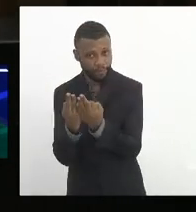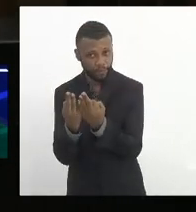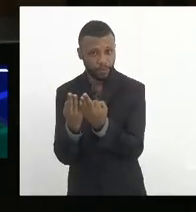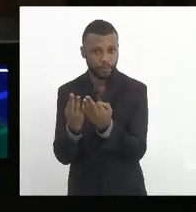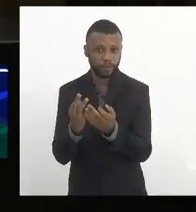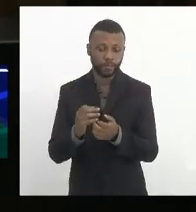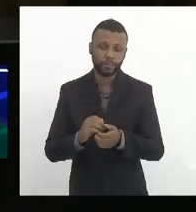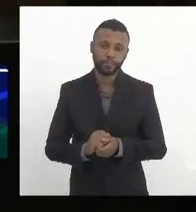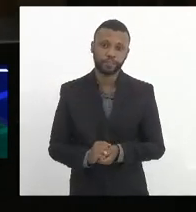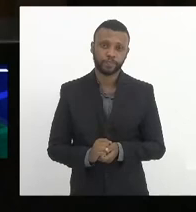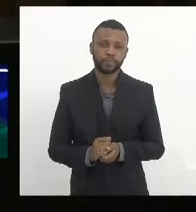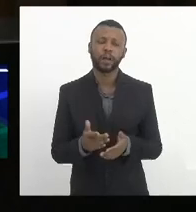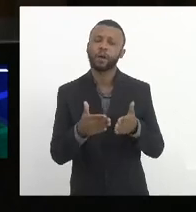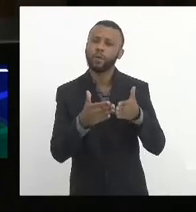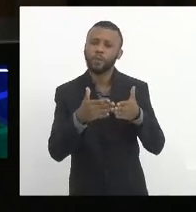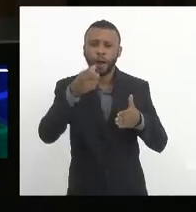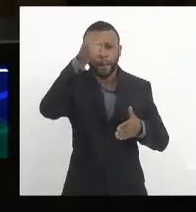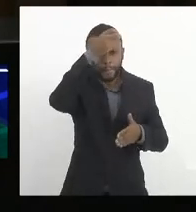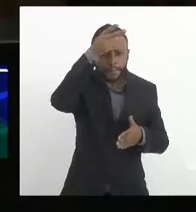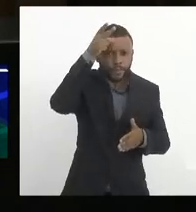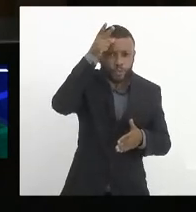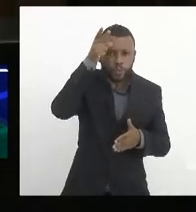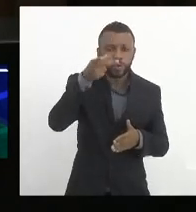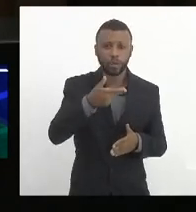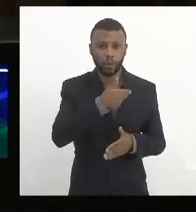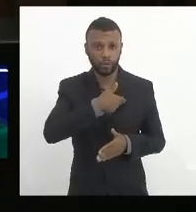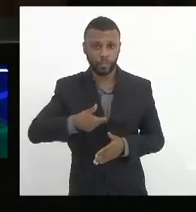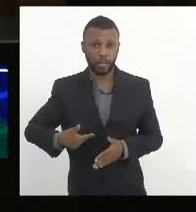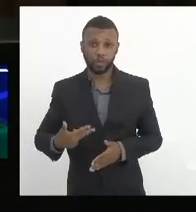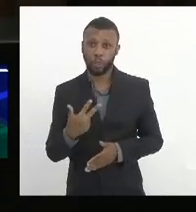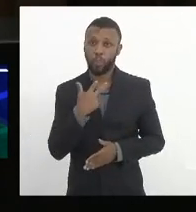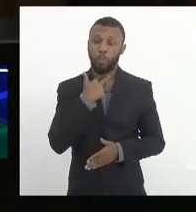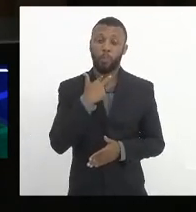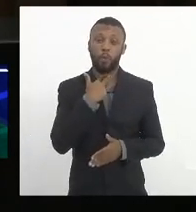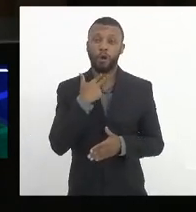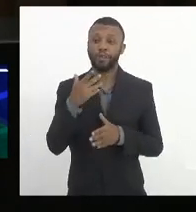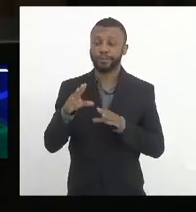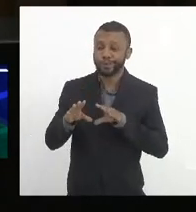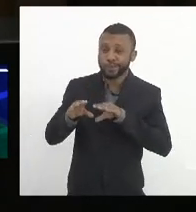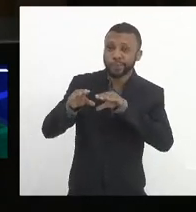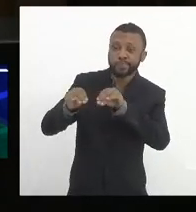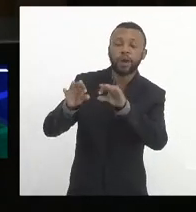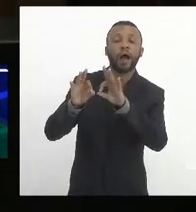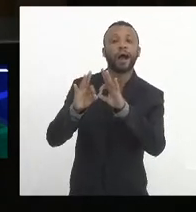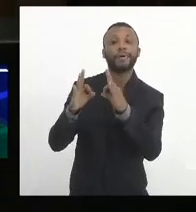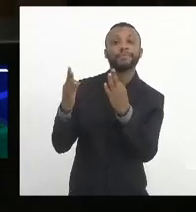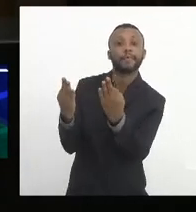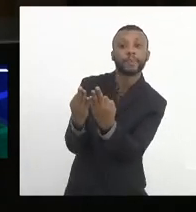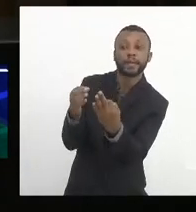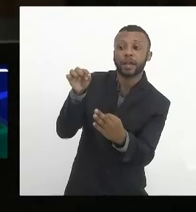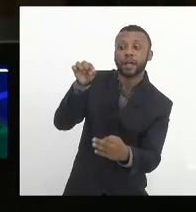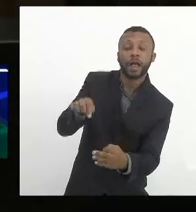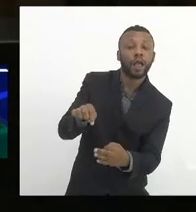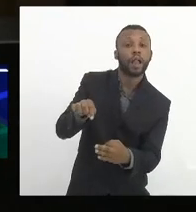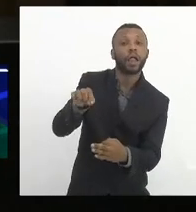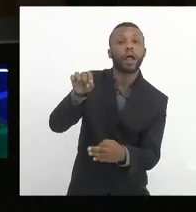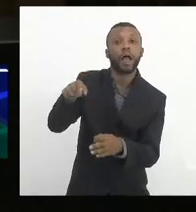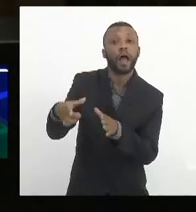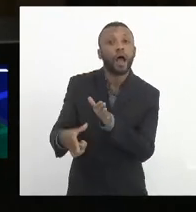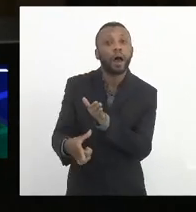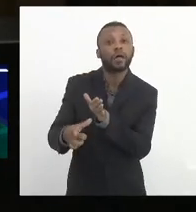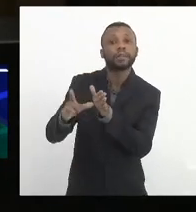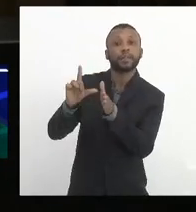e a prefeitura o estado não pode se sobrepor a família a família é